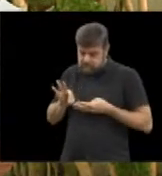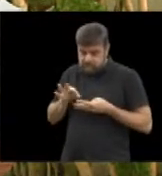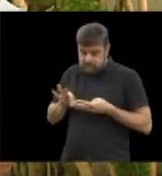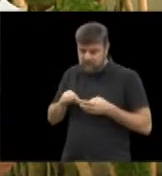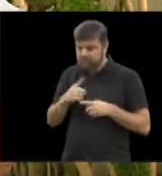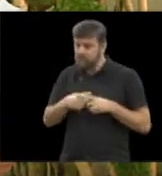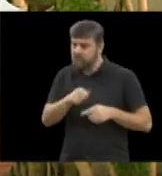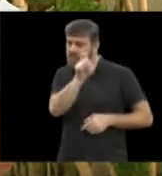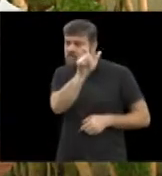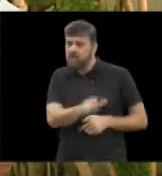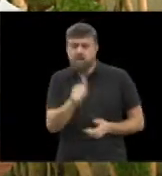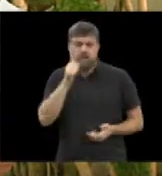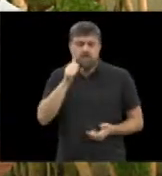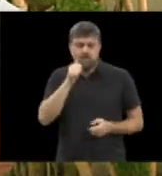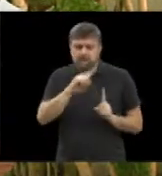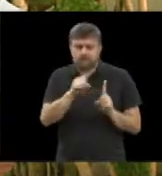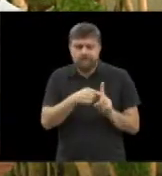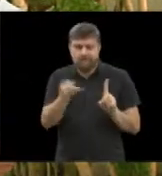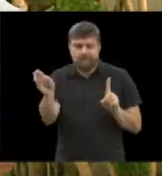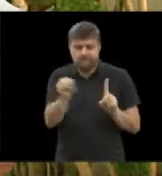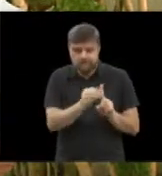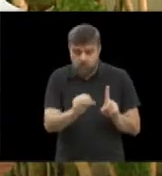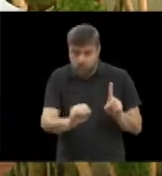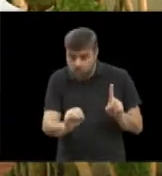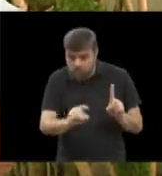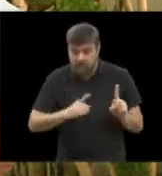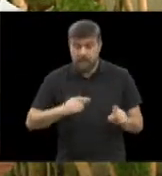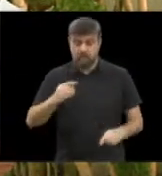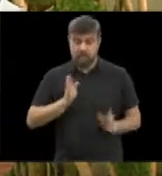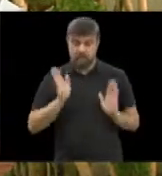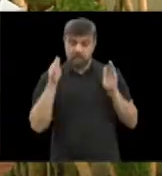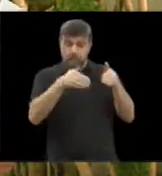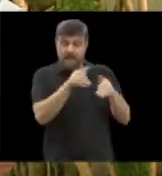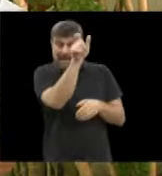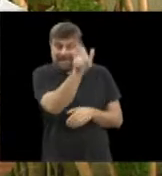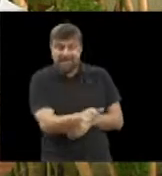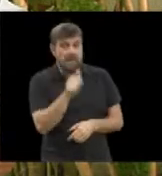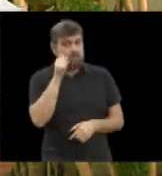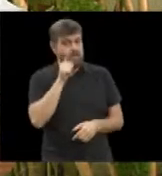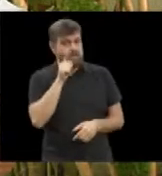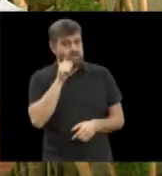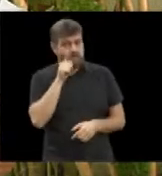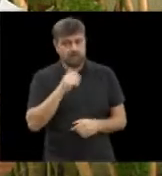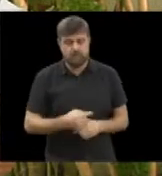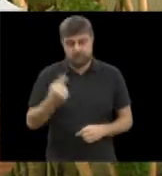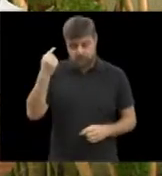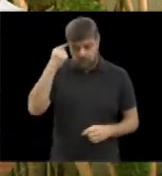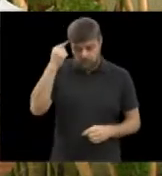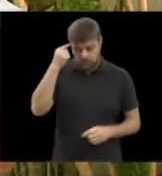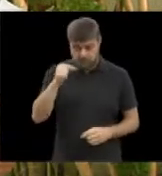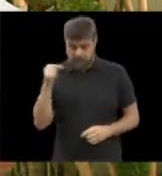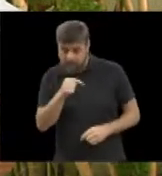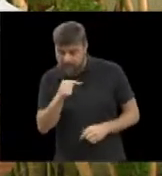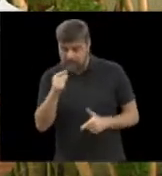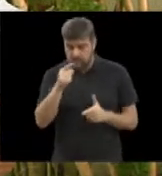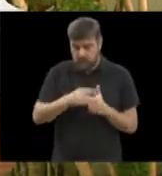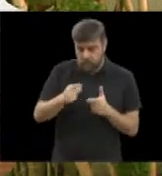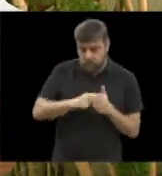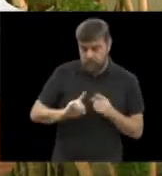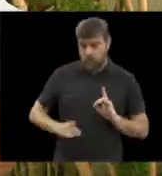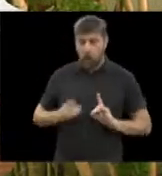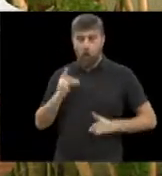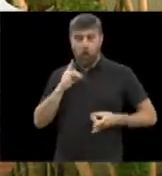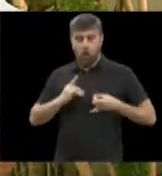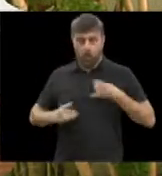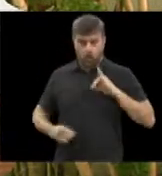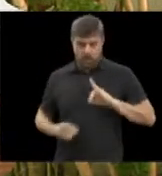uma mulher pode não engravidar? Pensando só no fator feminino. Você pensa assim, por exemplo, ela tem um problema hormonal.